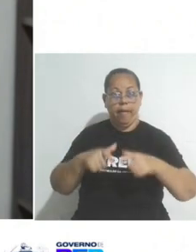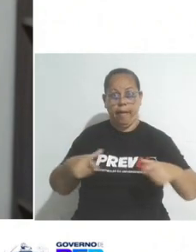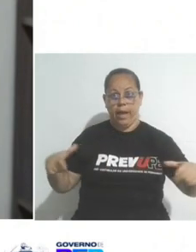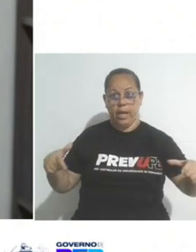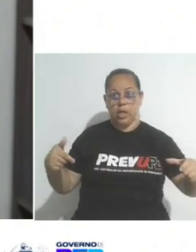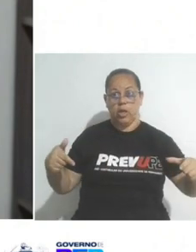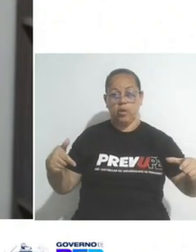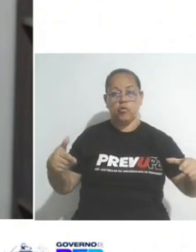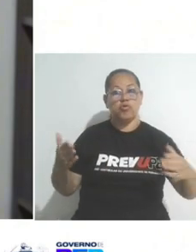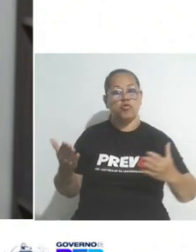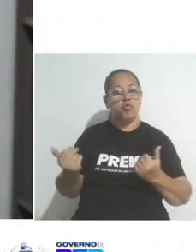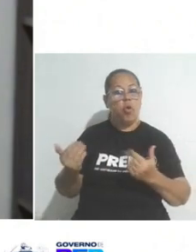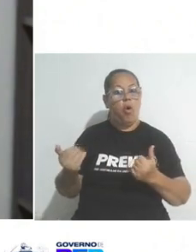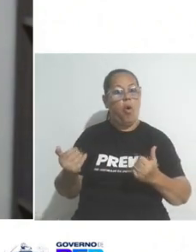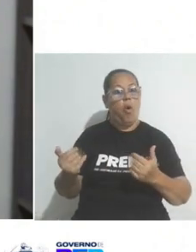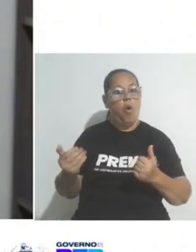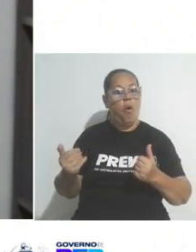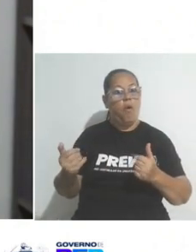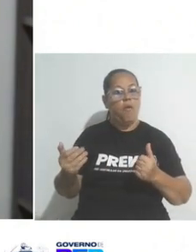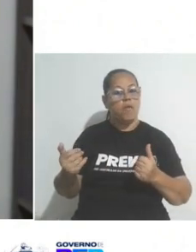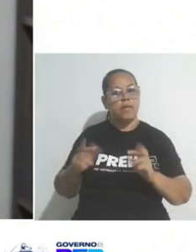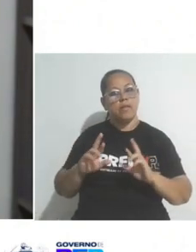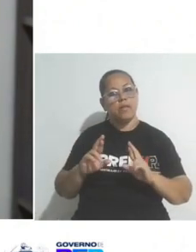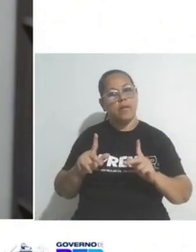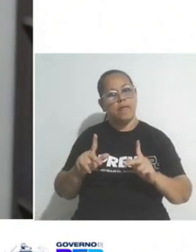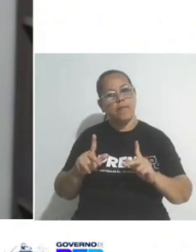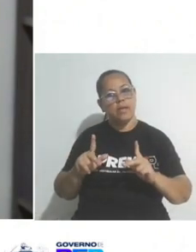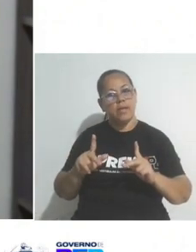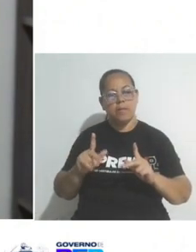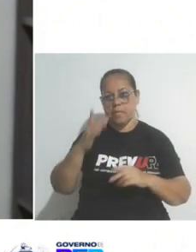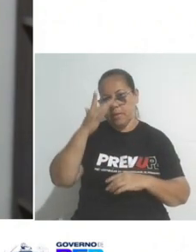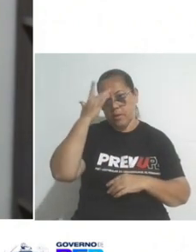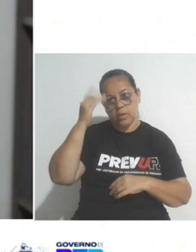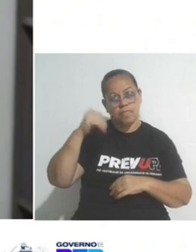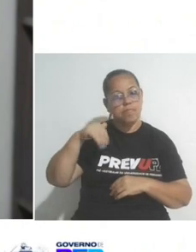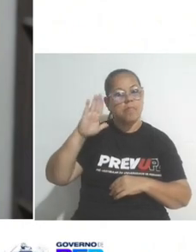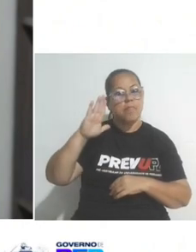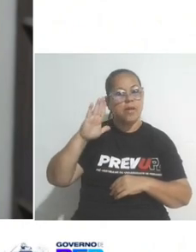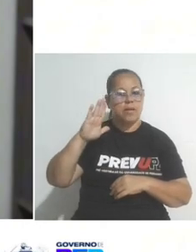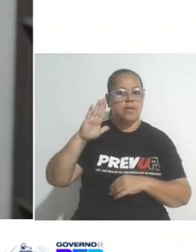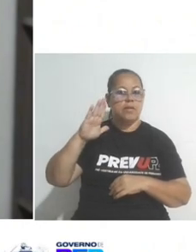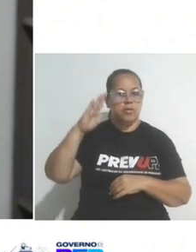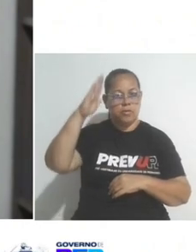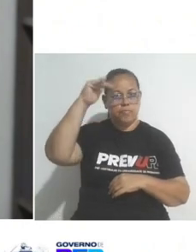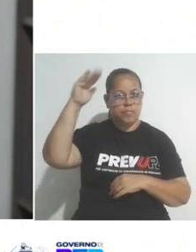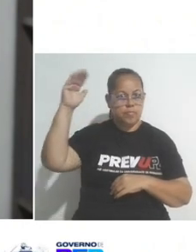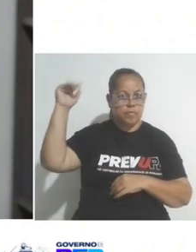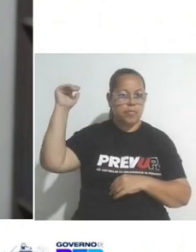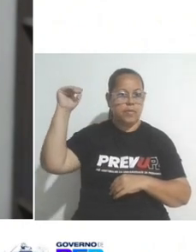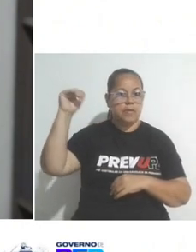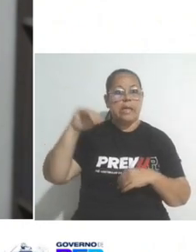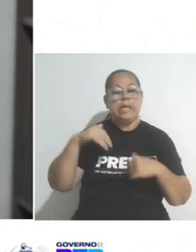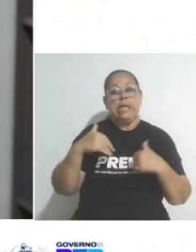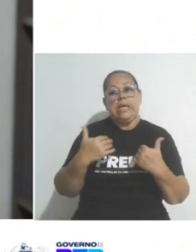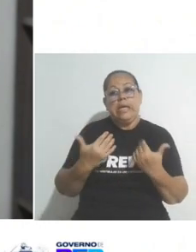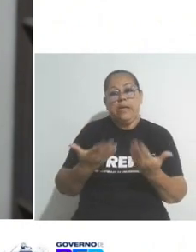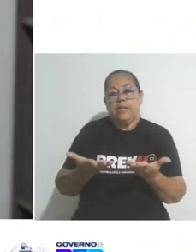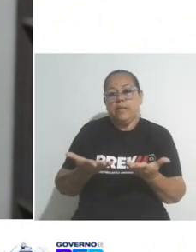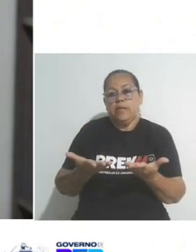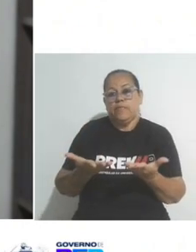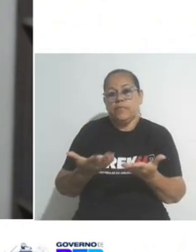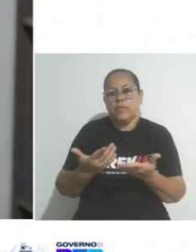em relação ao contingente de pessoas amadurecidas ou mais velhas nessa perspectiva